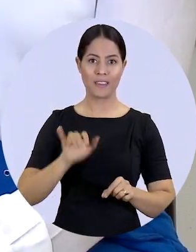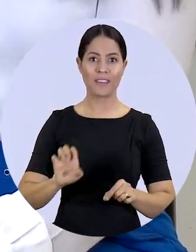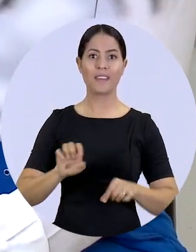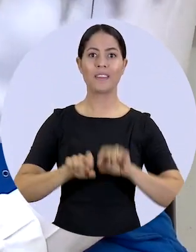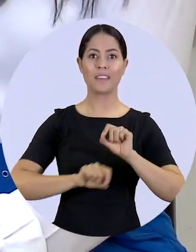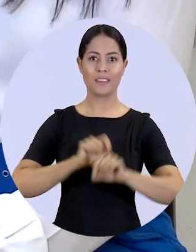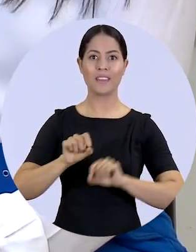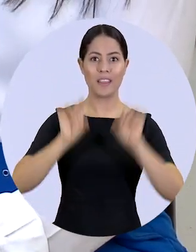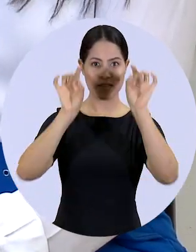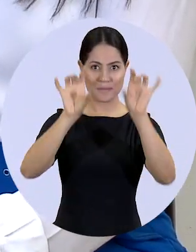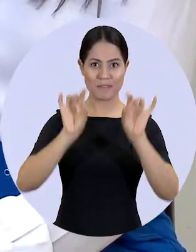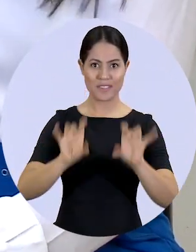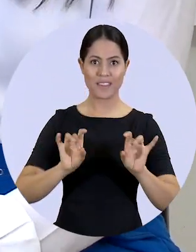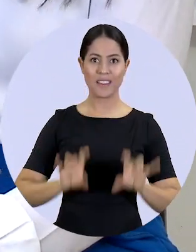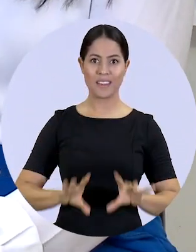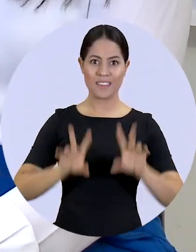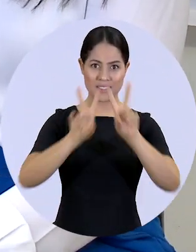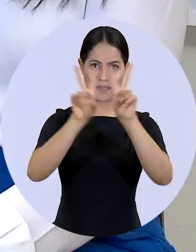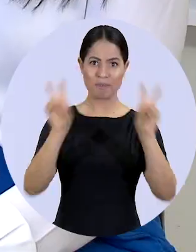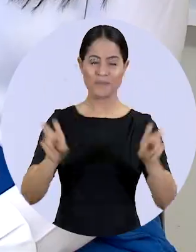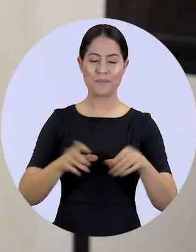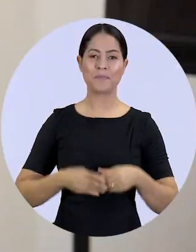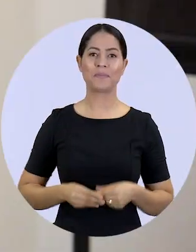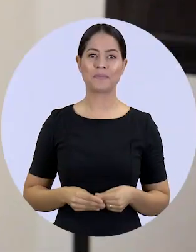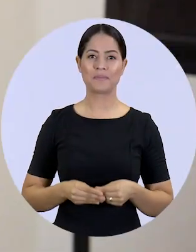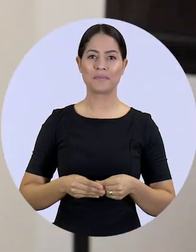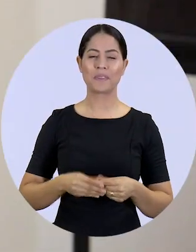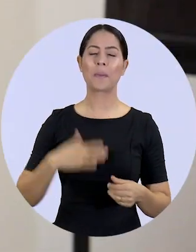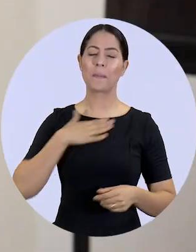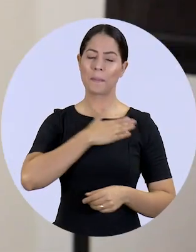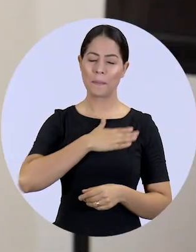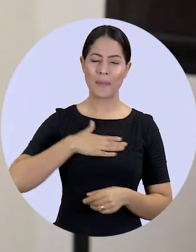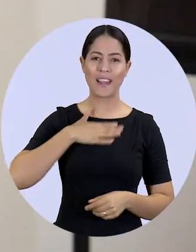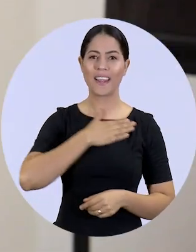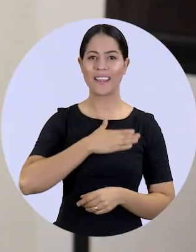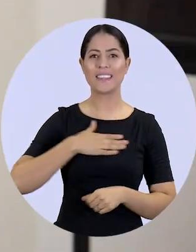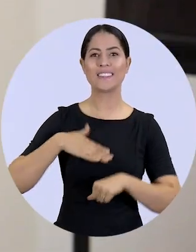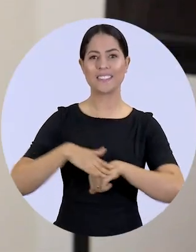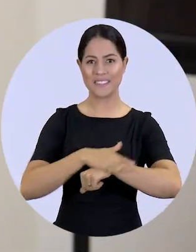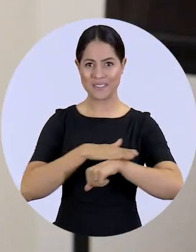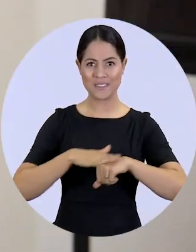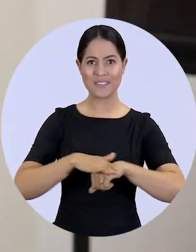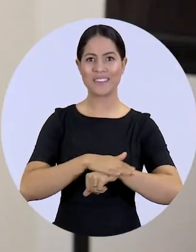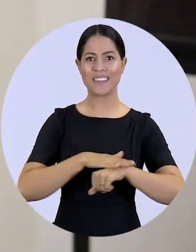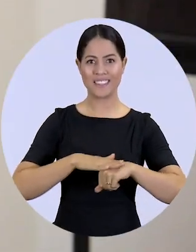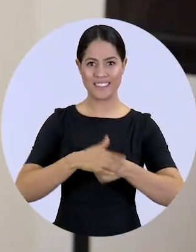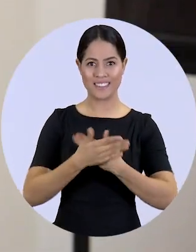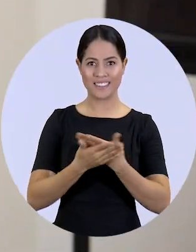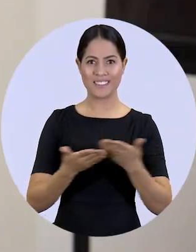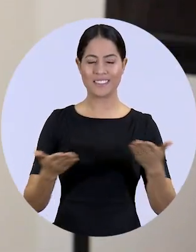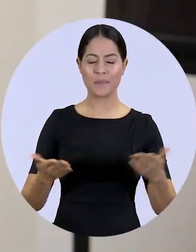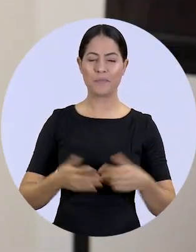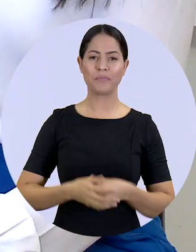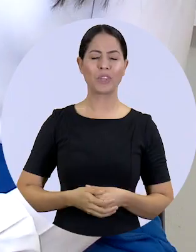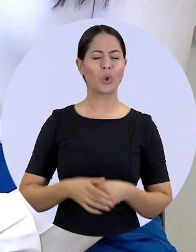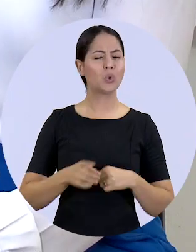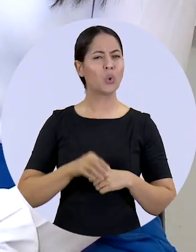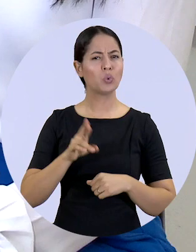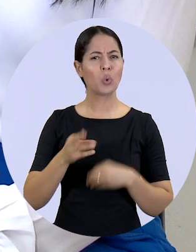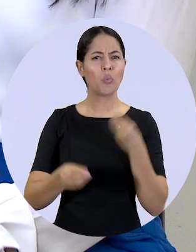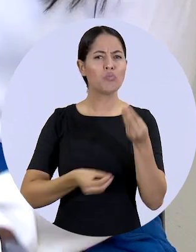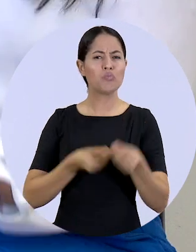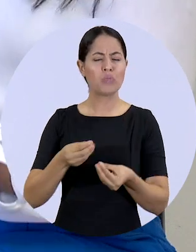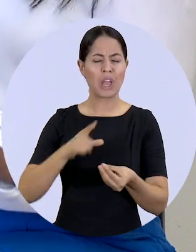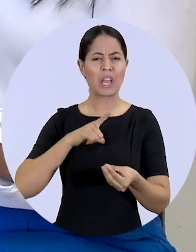tema. Muito obrigada por sua participação aqui no OAB Entrevista. Prazer enorme falar com vocês, falar com a OAB é sempre uma alegria. Doutor